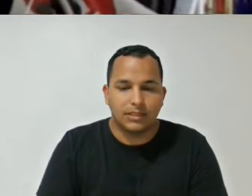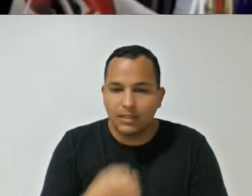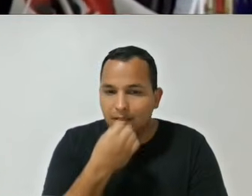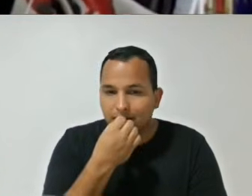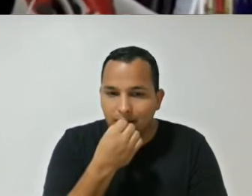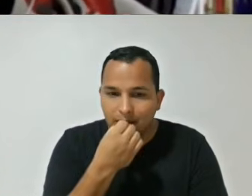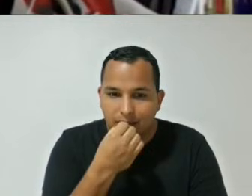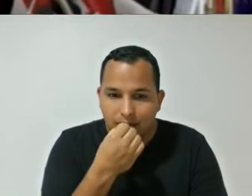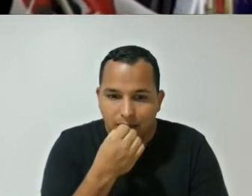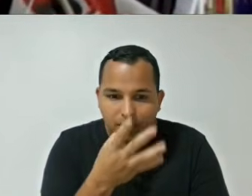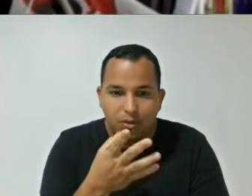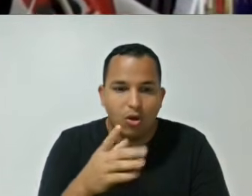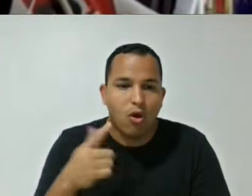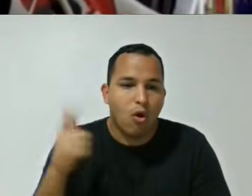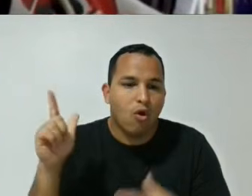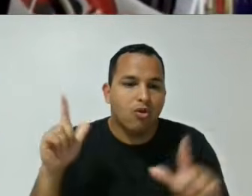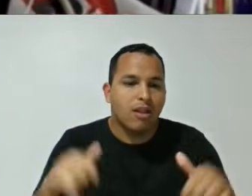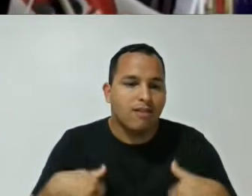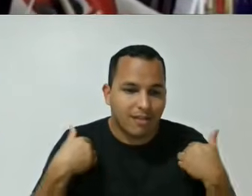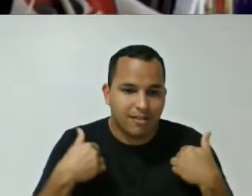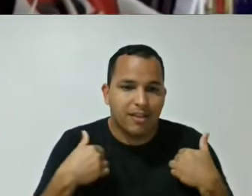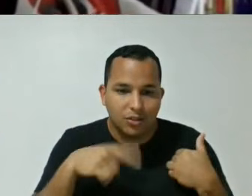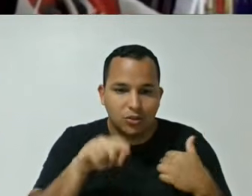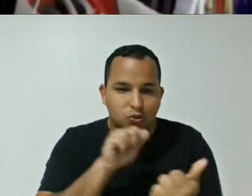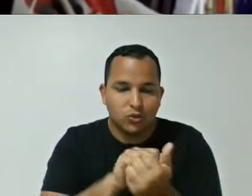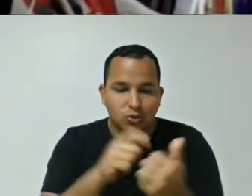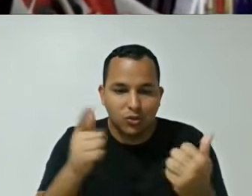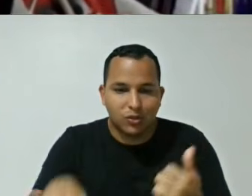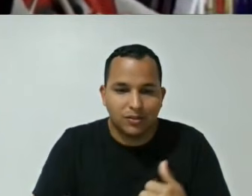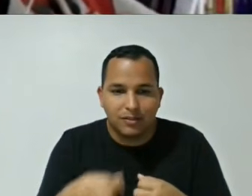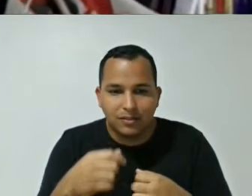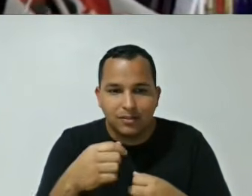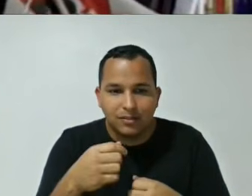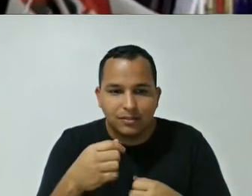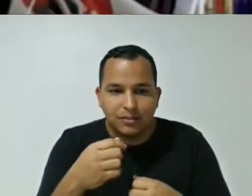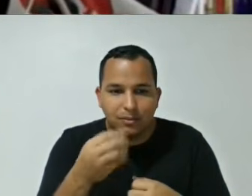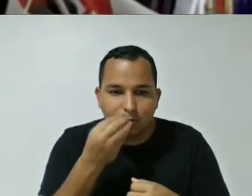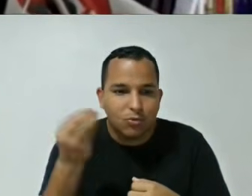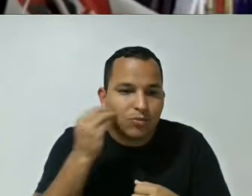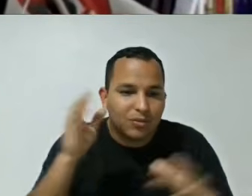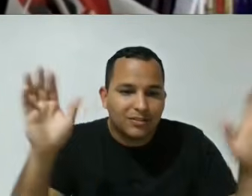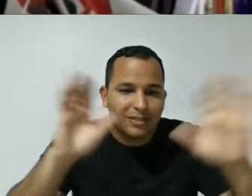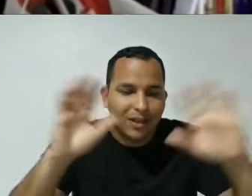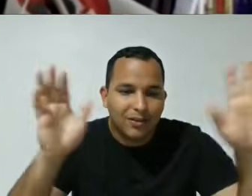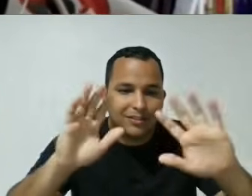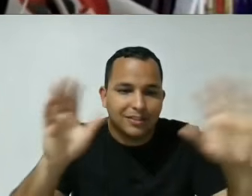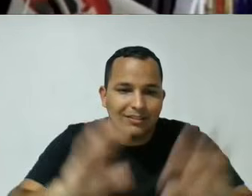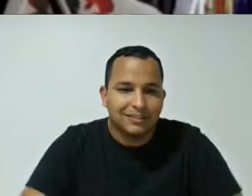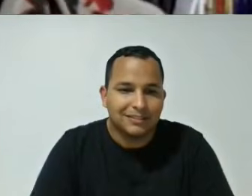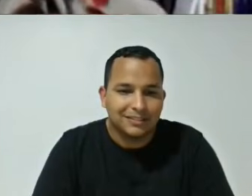aniversários, em outros momentos, tá bom? Sim, com certeza encontraremos. Beijo grande para você também.